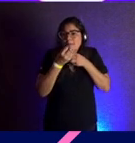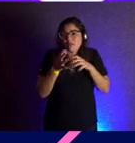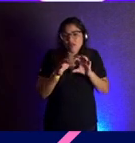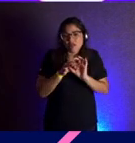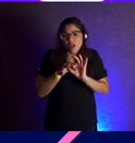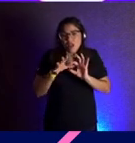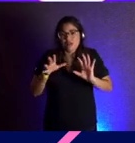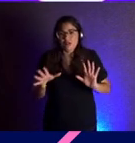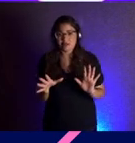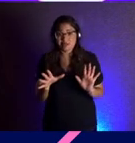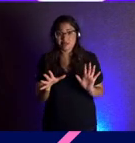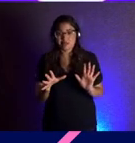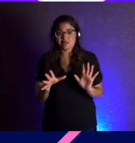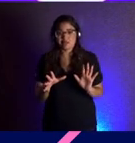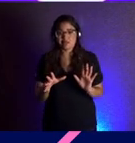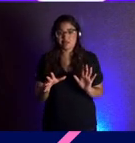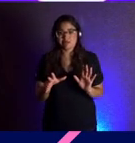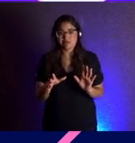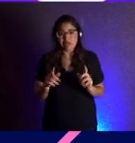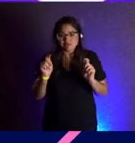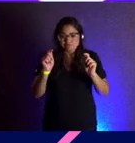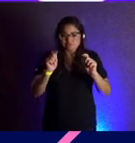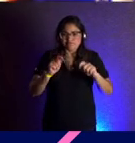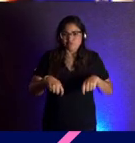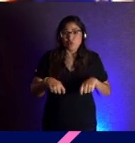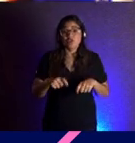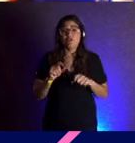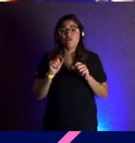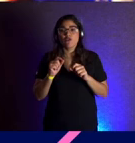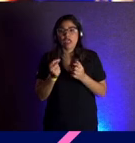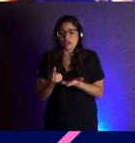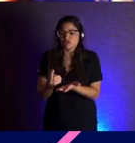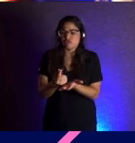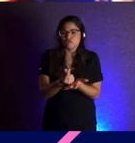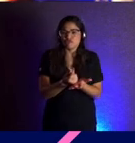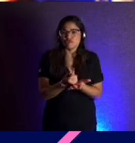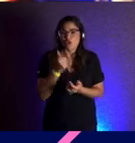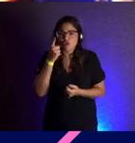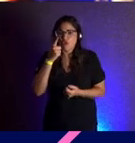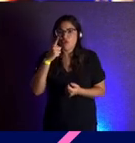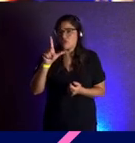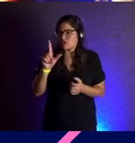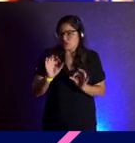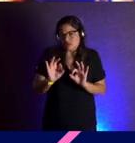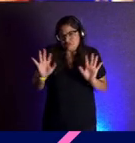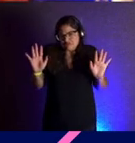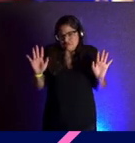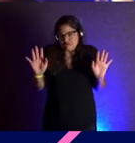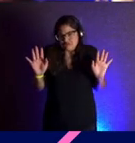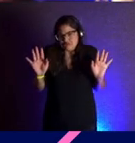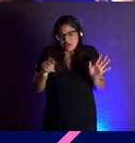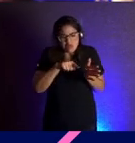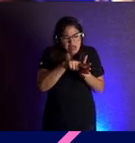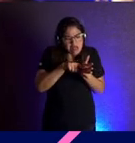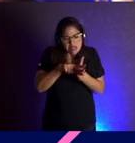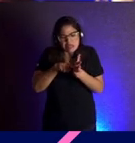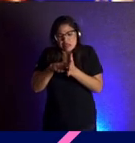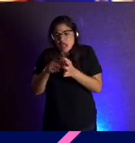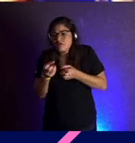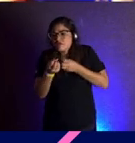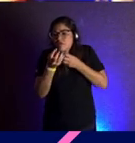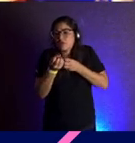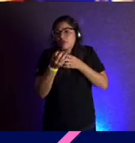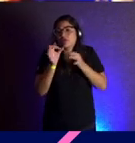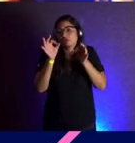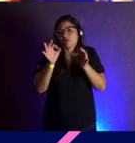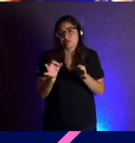gerando, se é a intenção ganhar dinheiro também lá, enfim, por conta das análises que os dados permitem que sejam